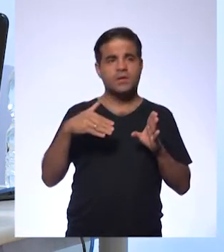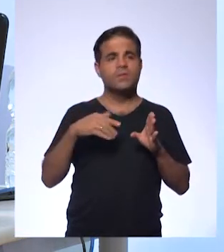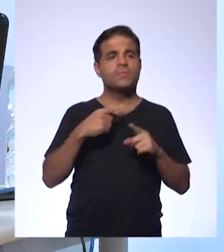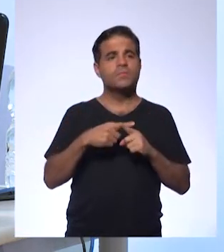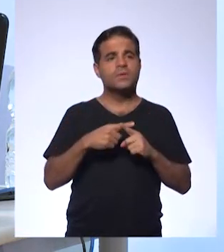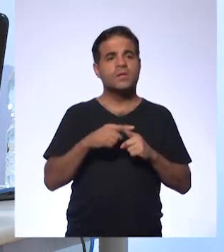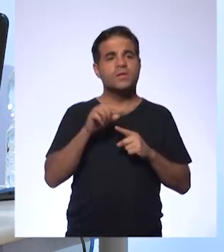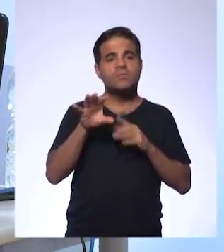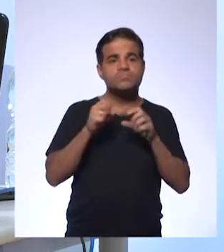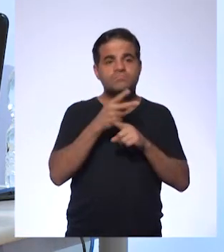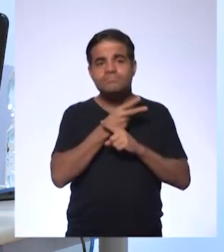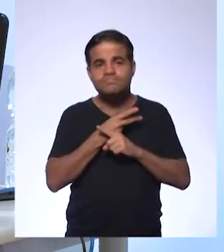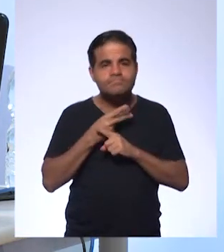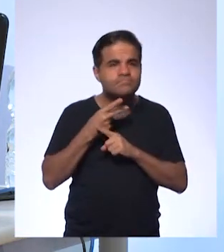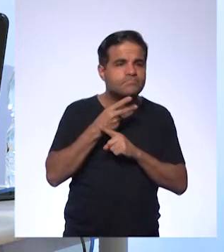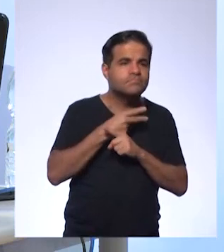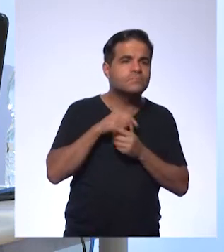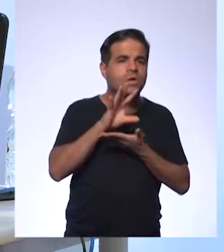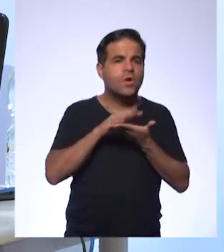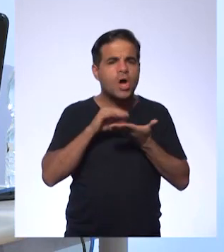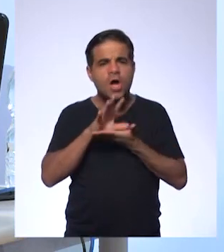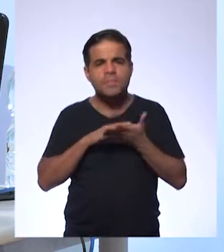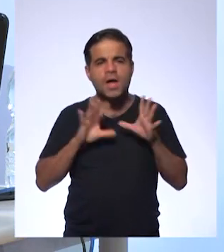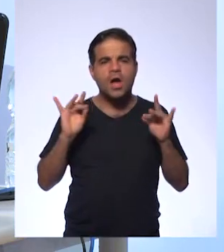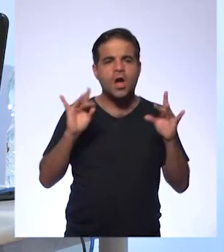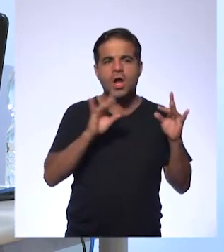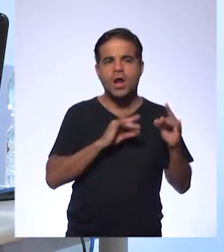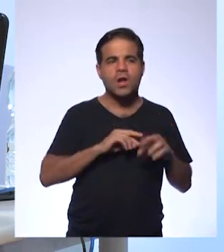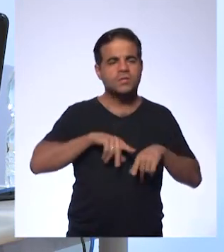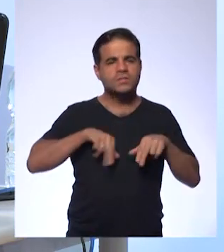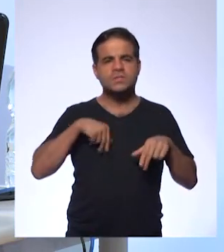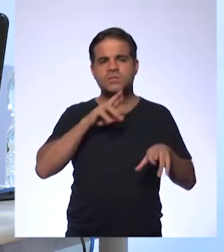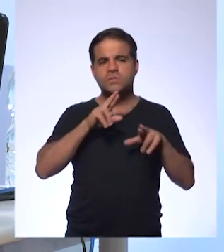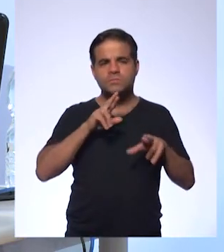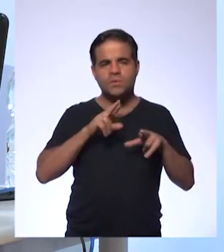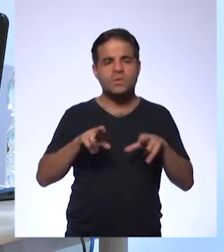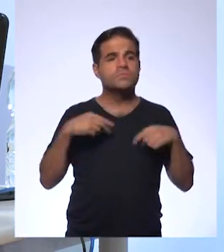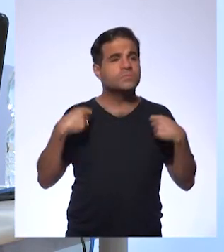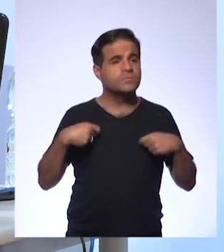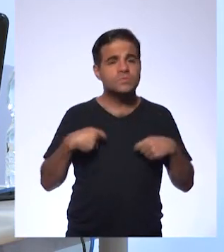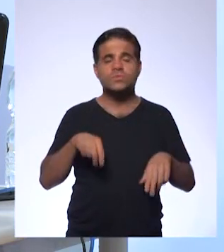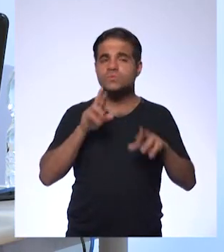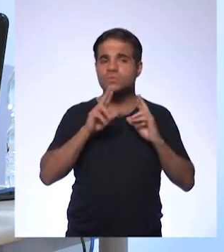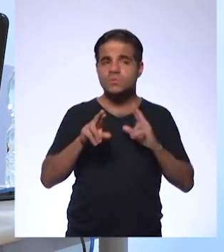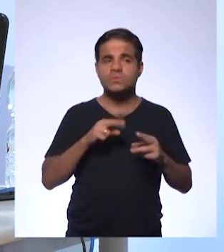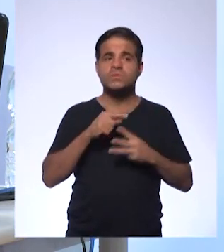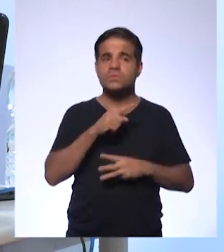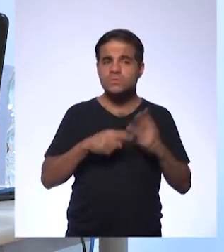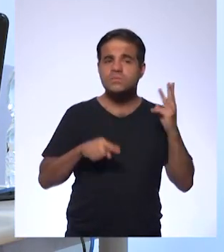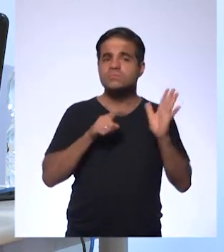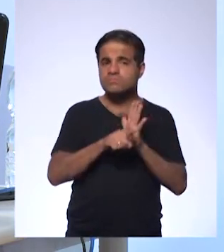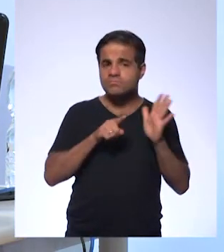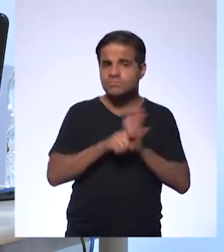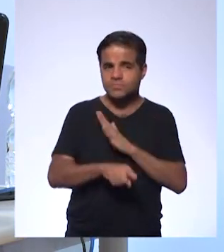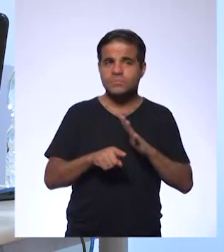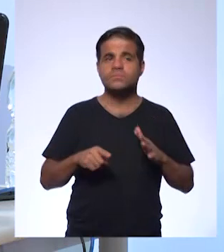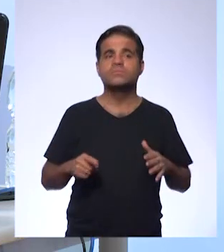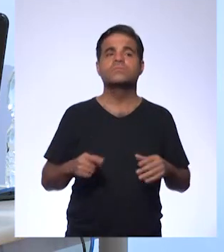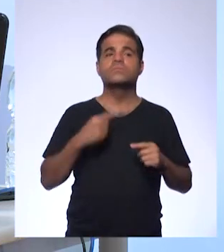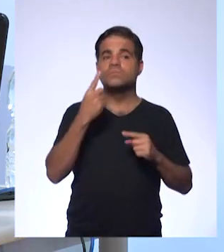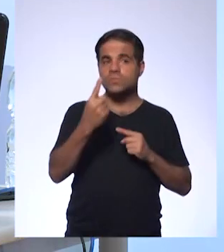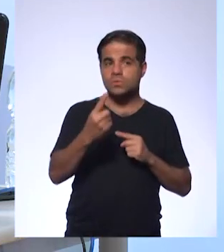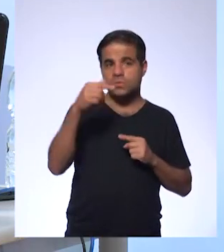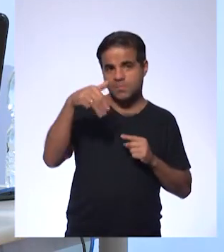gente vai caçar, eu vou caçar, copiar e colar mesmo várias respostas, mas eu preciso de respostas das 3 perguntas. Vou